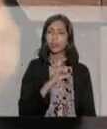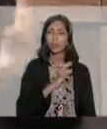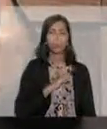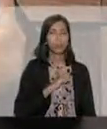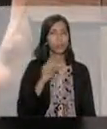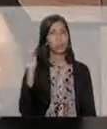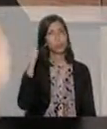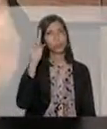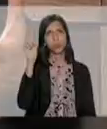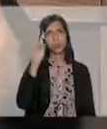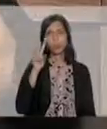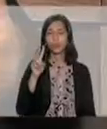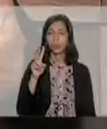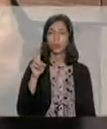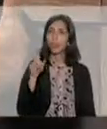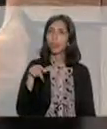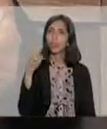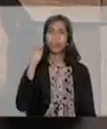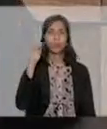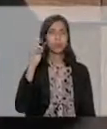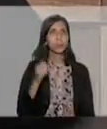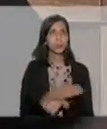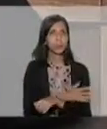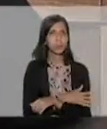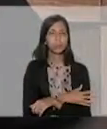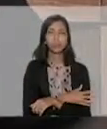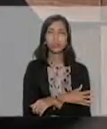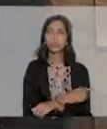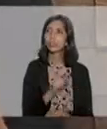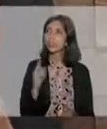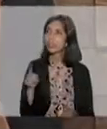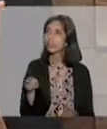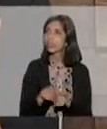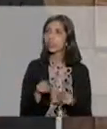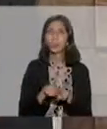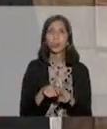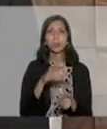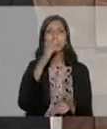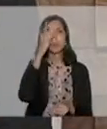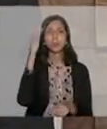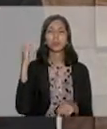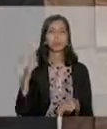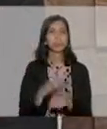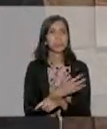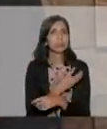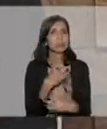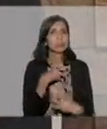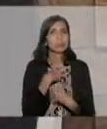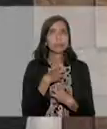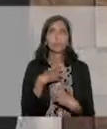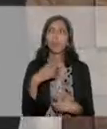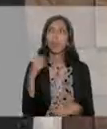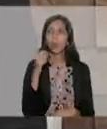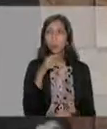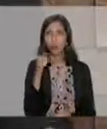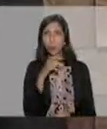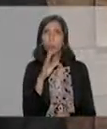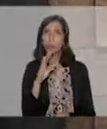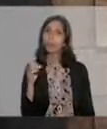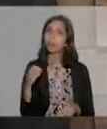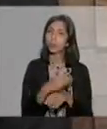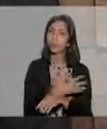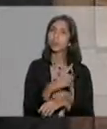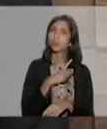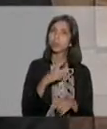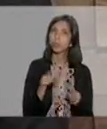ele adorava essas histórias, eram histórias emocionantes, né? Eu fiz uma história. E ele é uma pessoa muito emotiva, né? Ele tem um lance muito. de humor, mas ele tem um